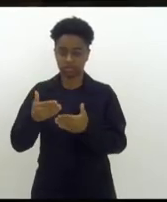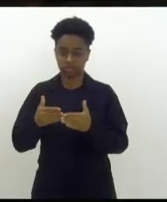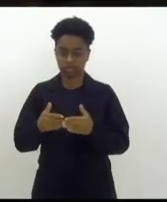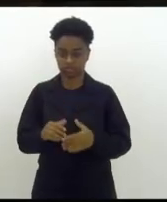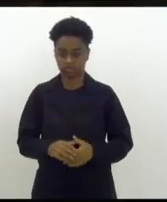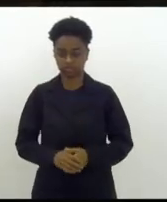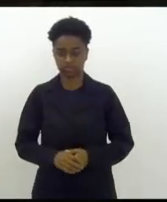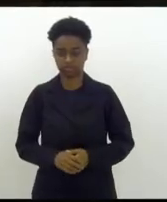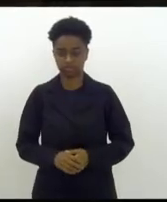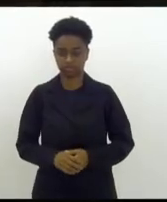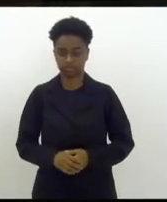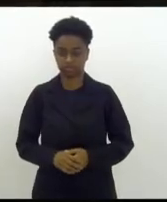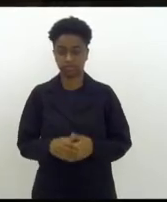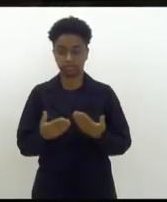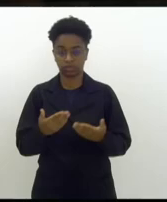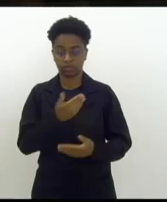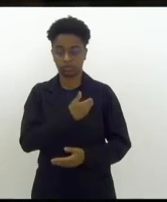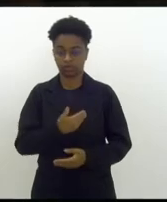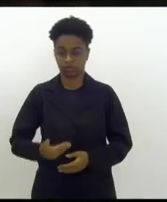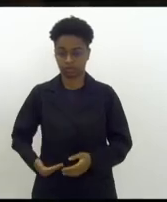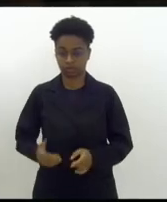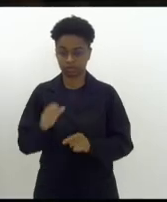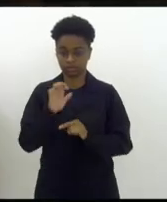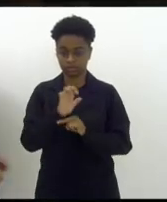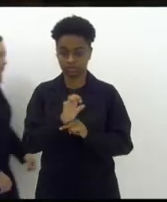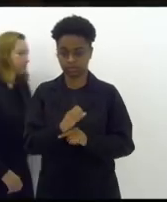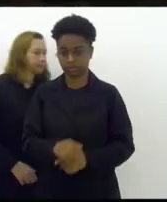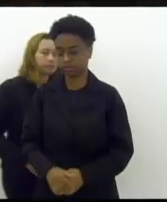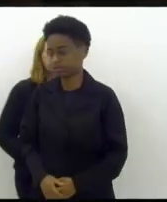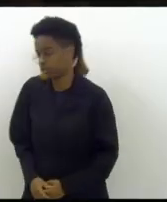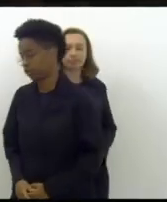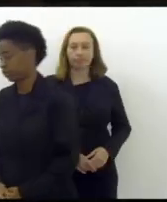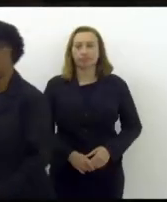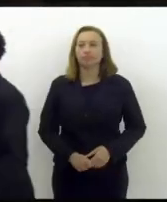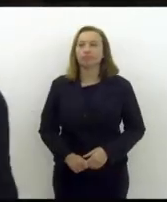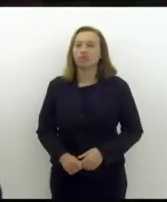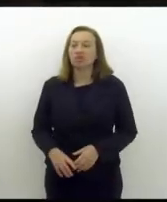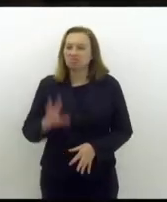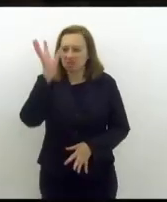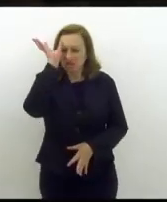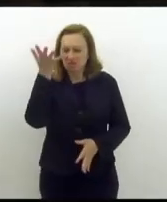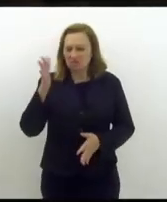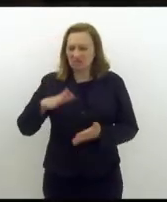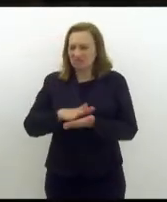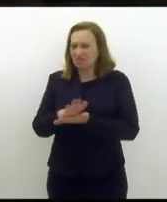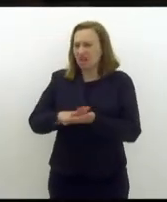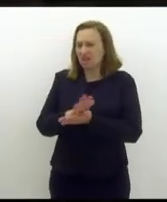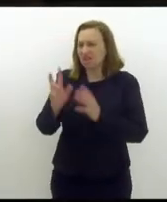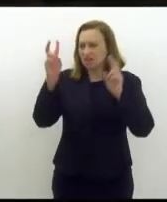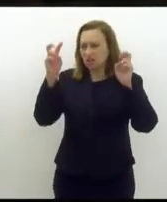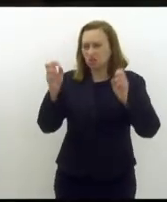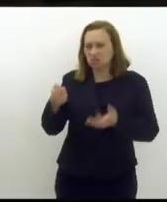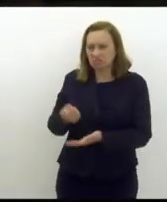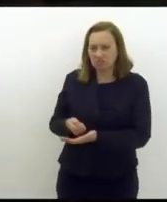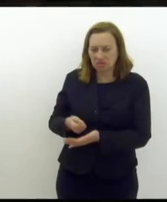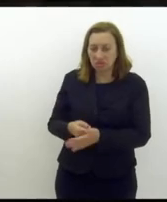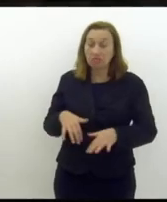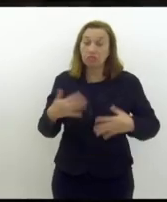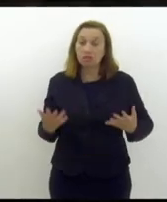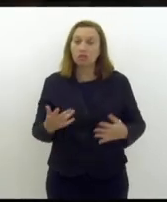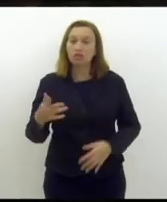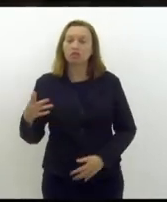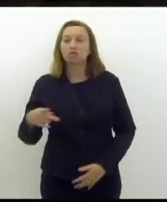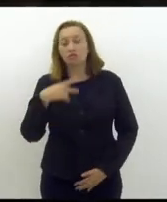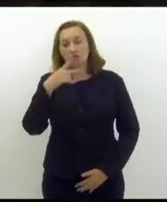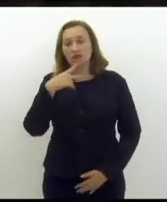e o governo do estado Insiste e não resolver essa questão não tô